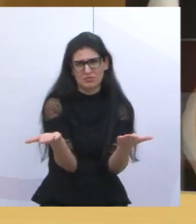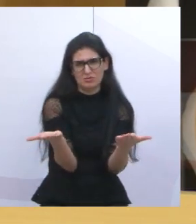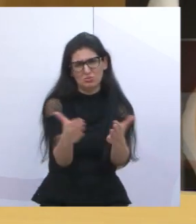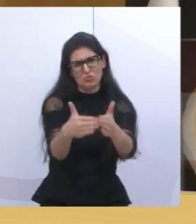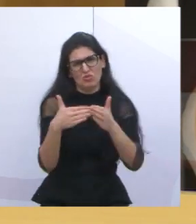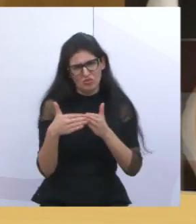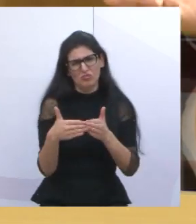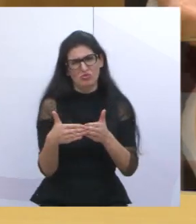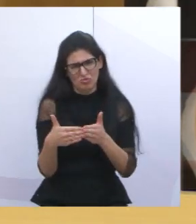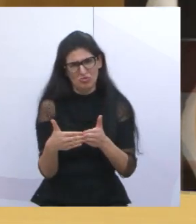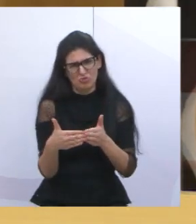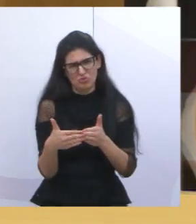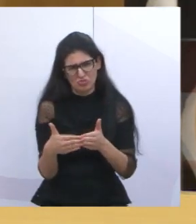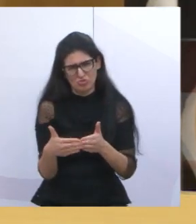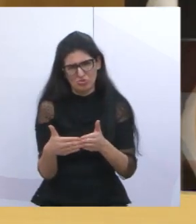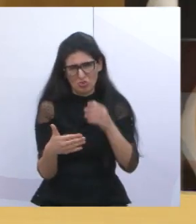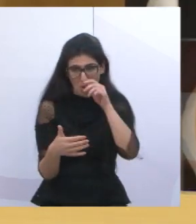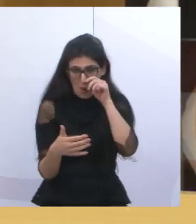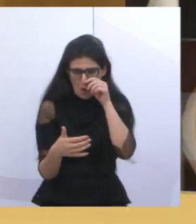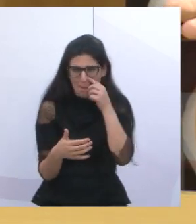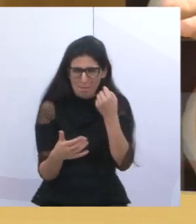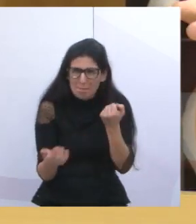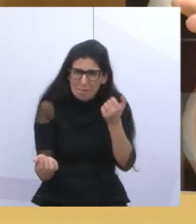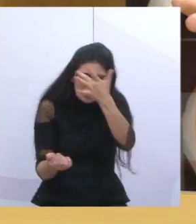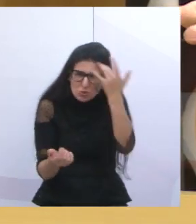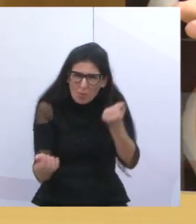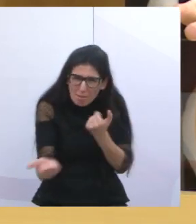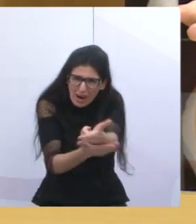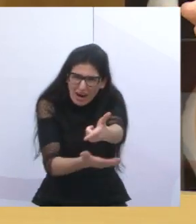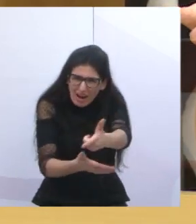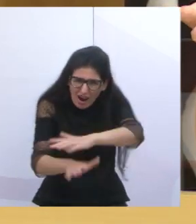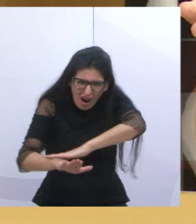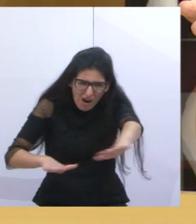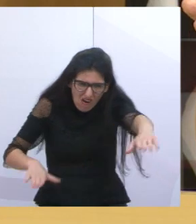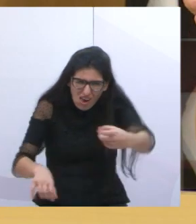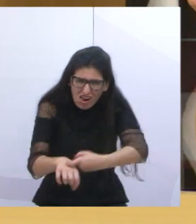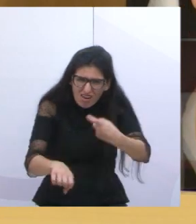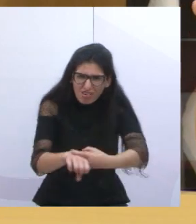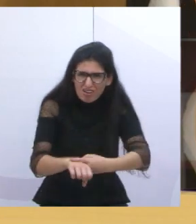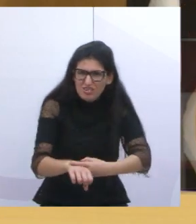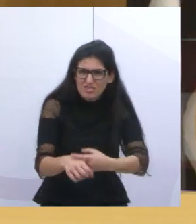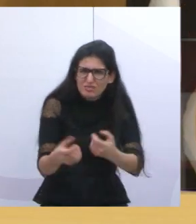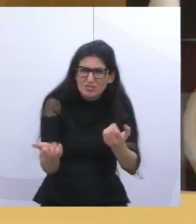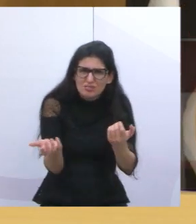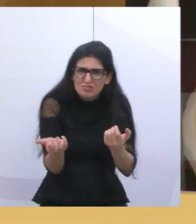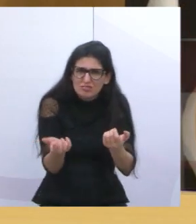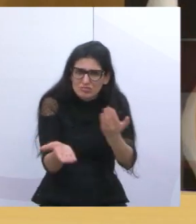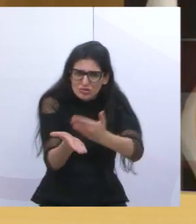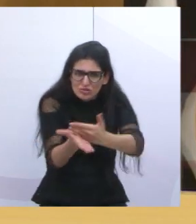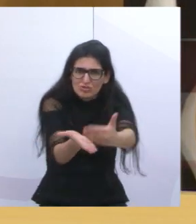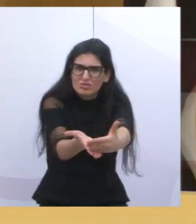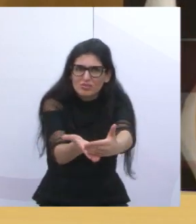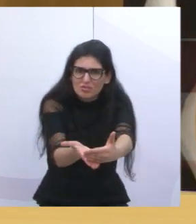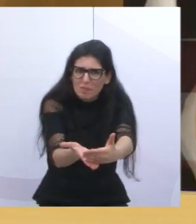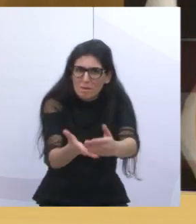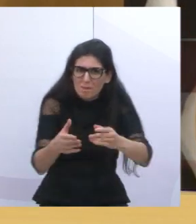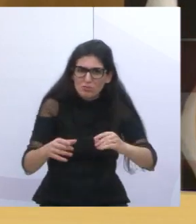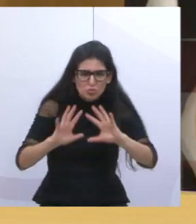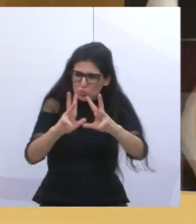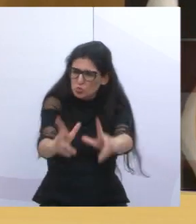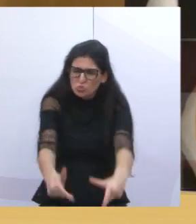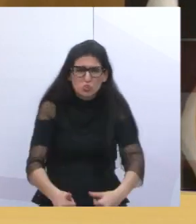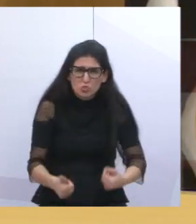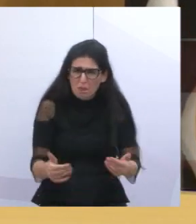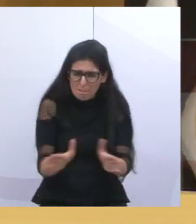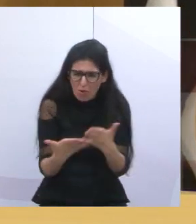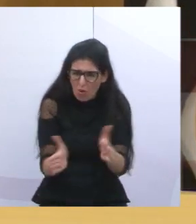essa dívida para esse povo tão carente que não tem condições de arcar, não é? Isso, pois é. Por isso que vamos até hoje